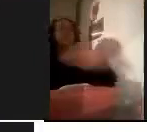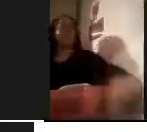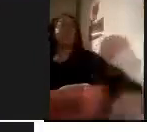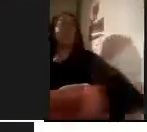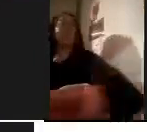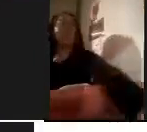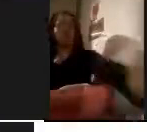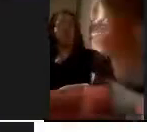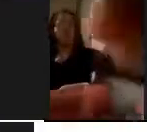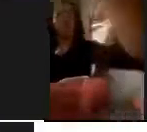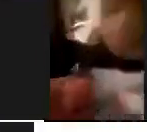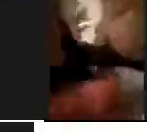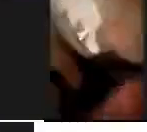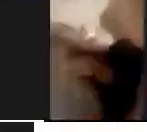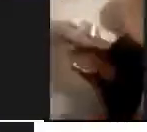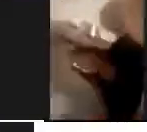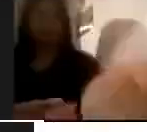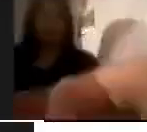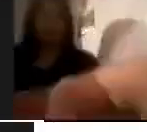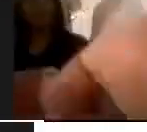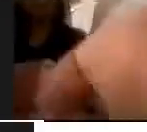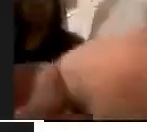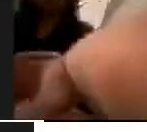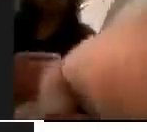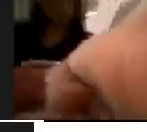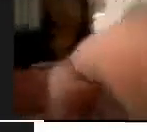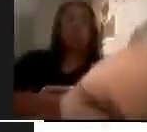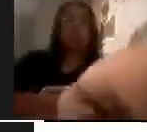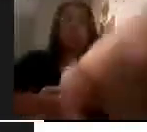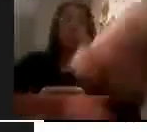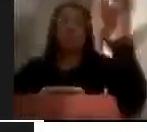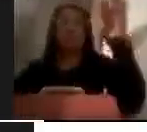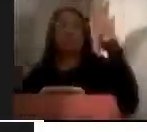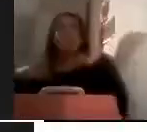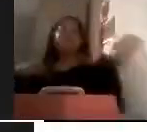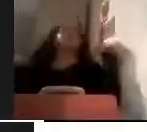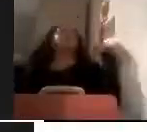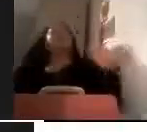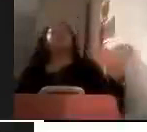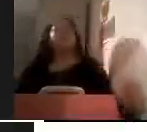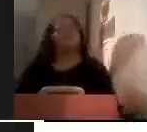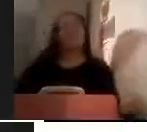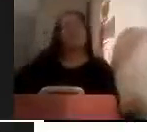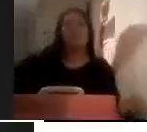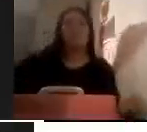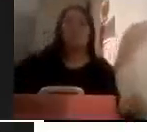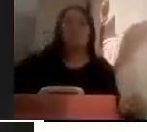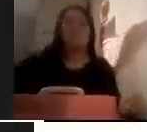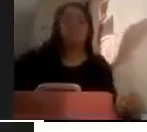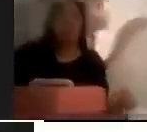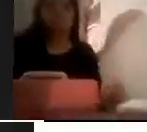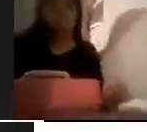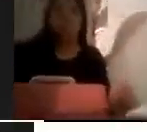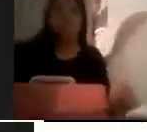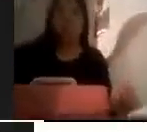uma babadinha ou outra. E é por isso que a gente sempre utiliza uma toalhinha e um babador embaixo para não sujar o bebê,